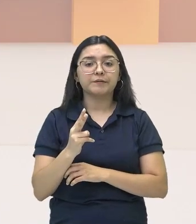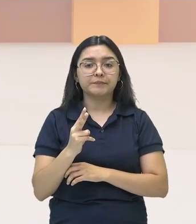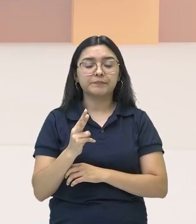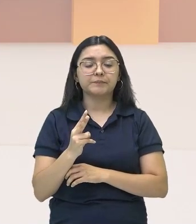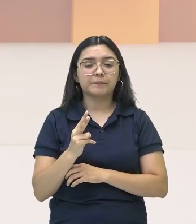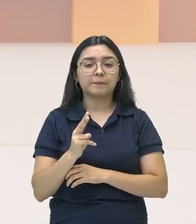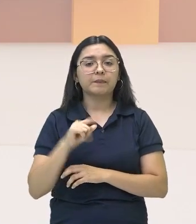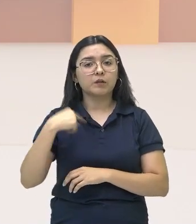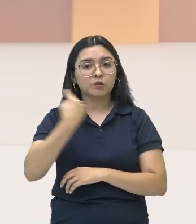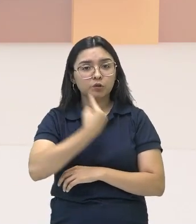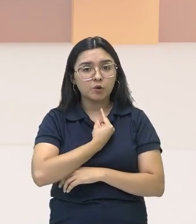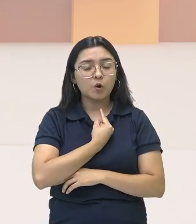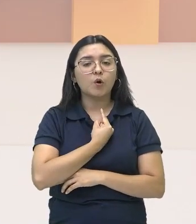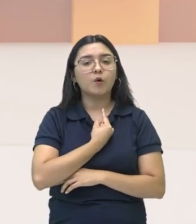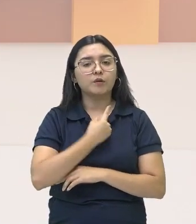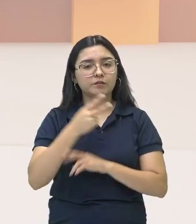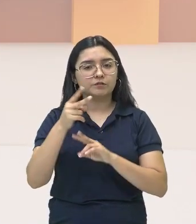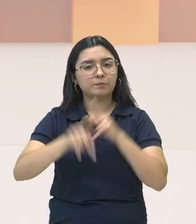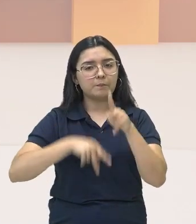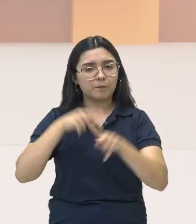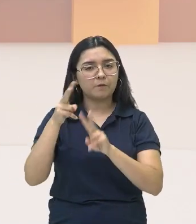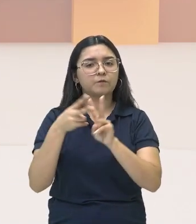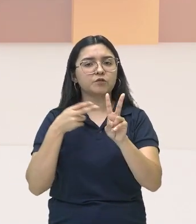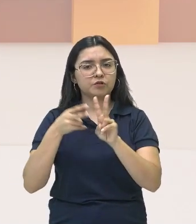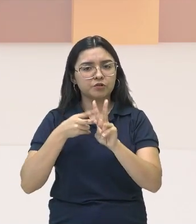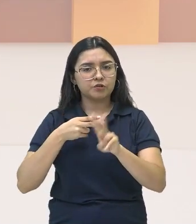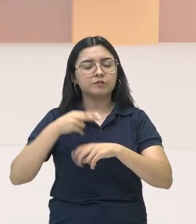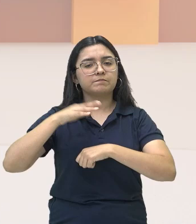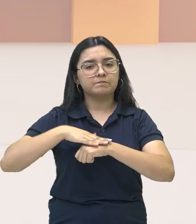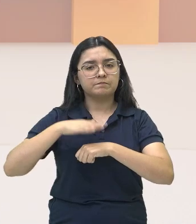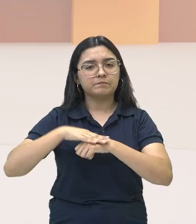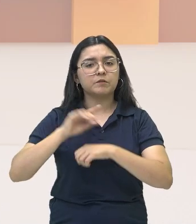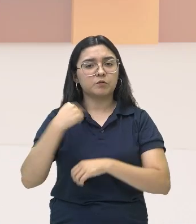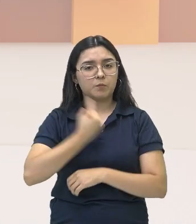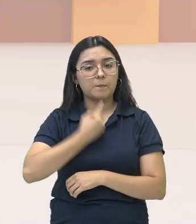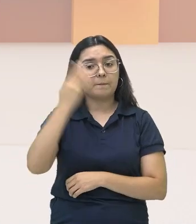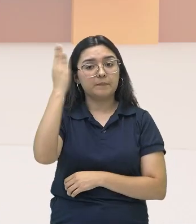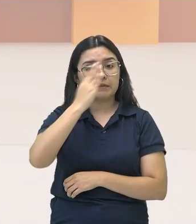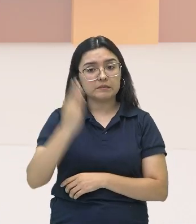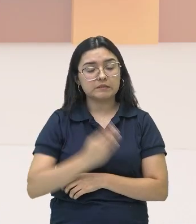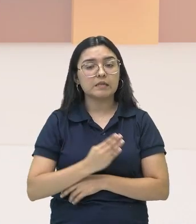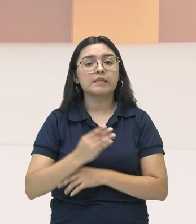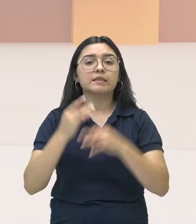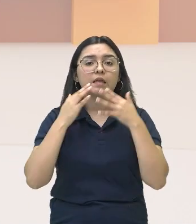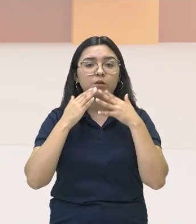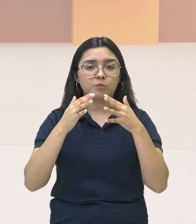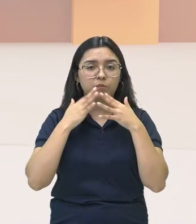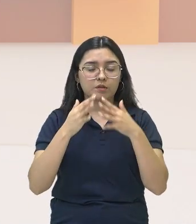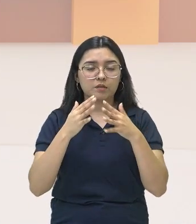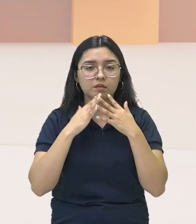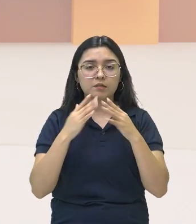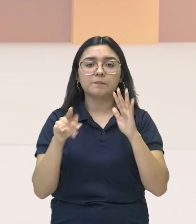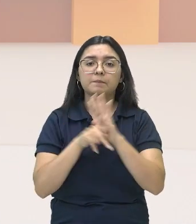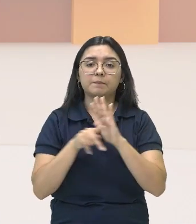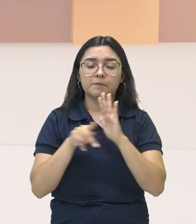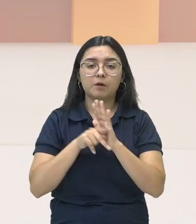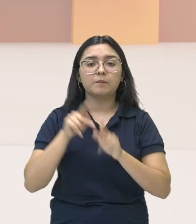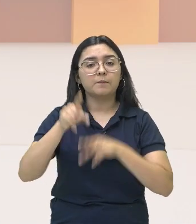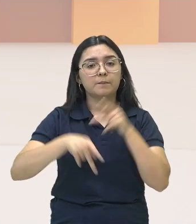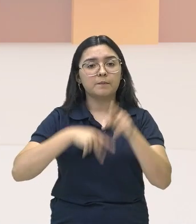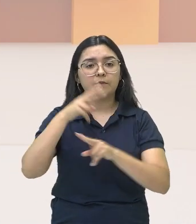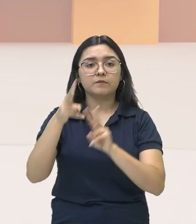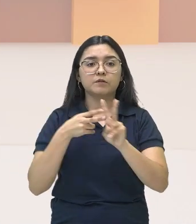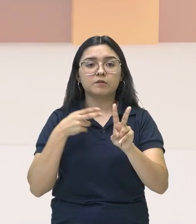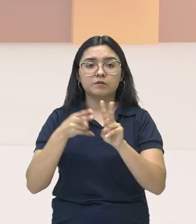né? Nós somos indígenas, nós somos, né? O brasileiro é por natureza também, porque eles